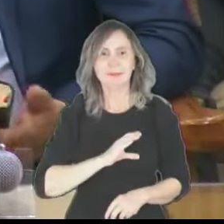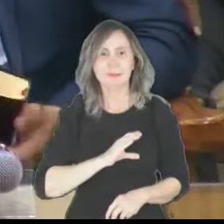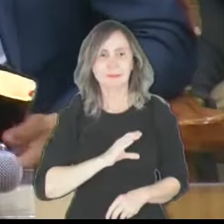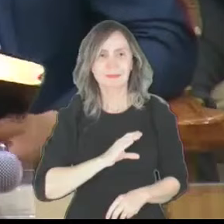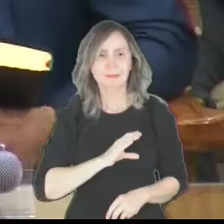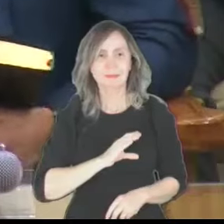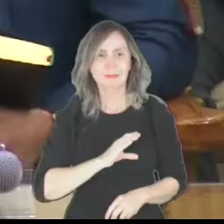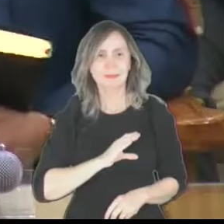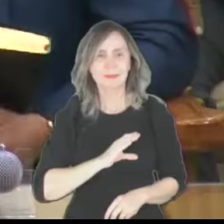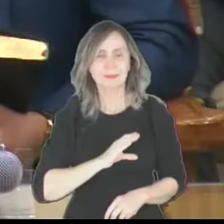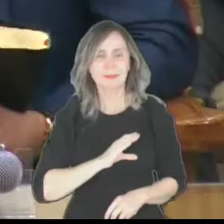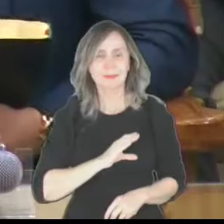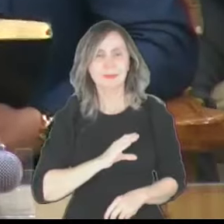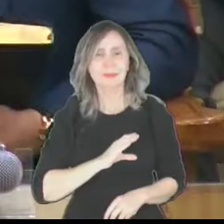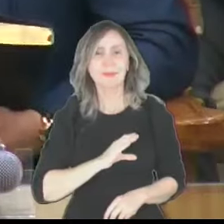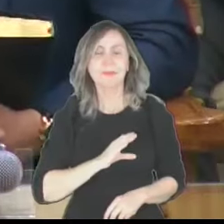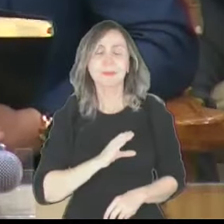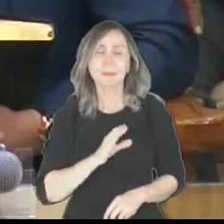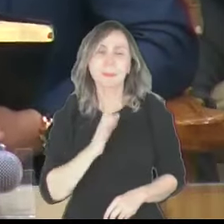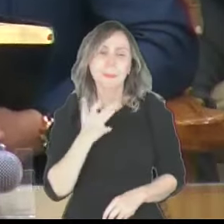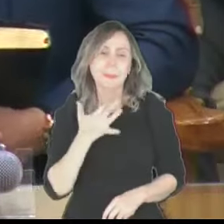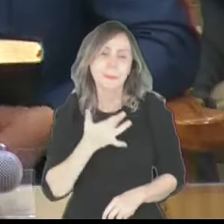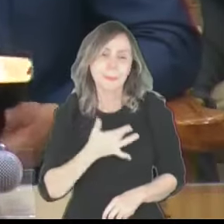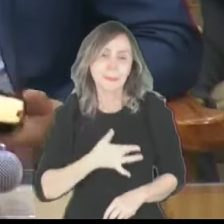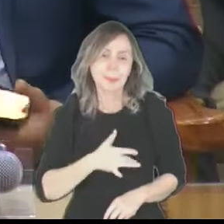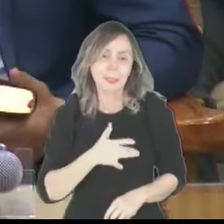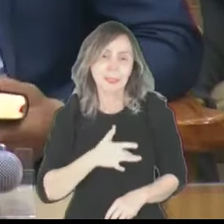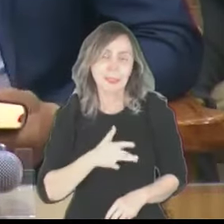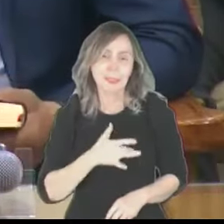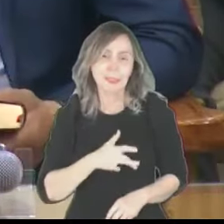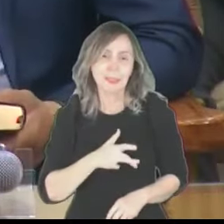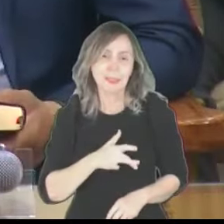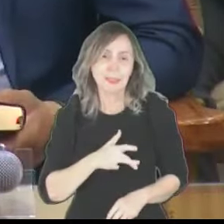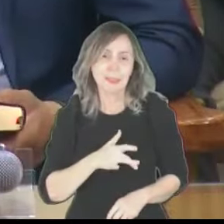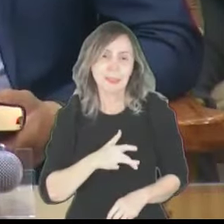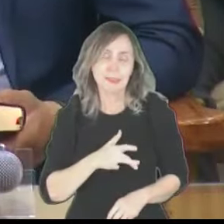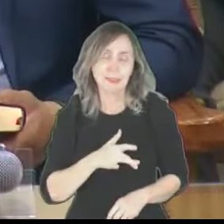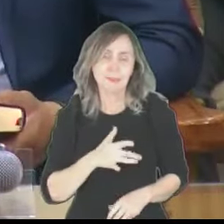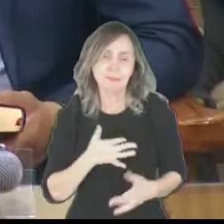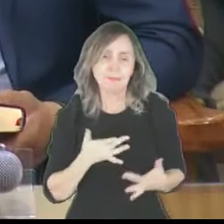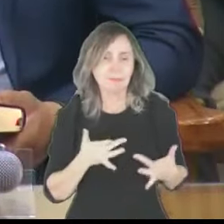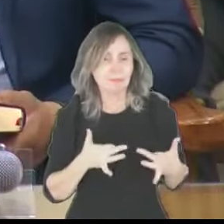olha o que tínhamos, pela piedade, pela misericórdia.